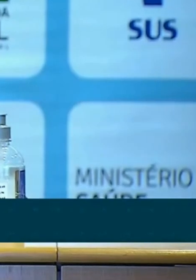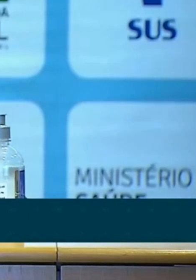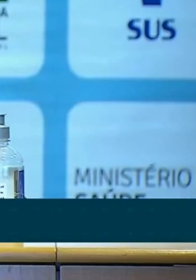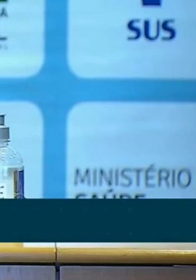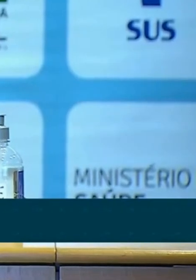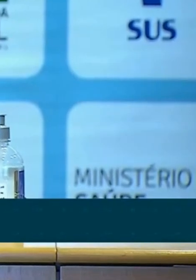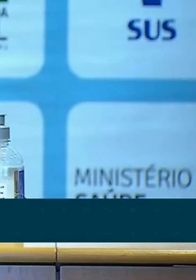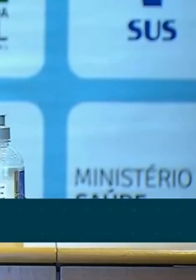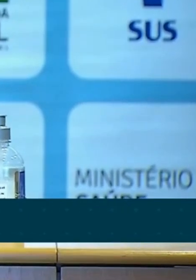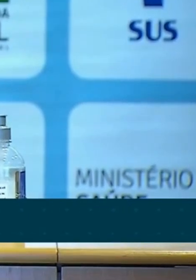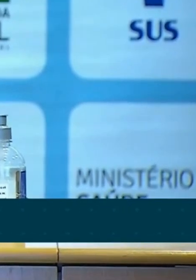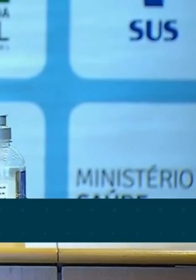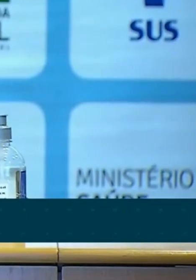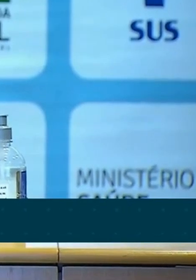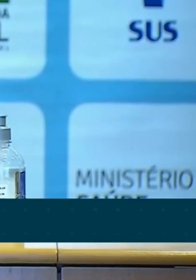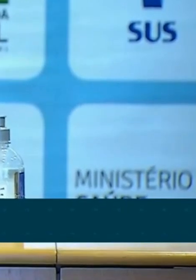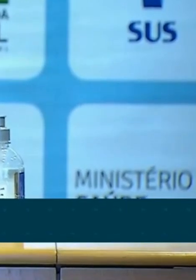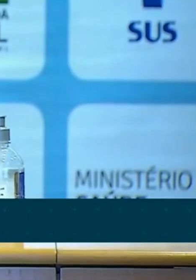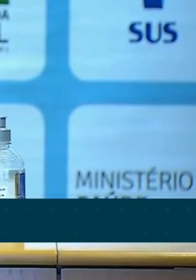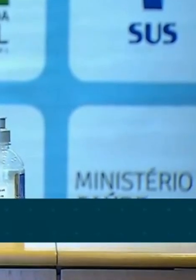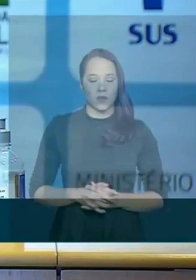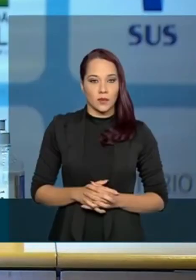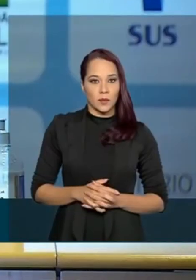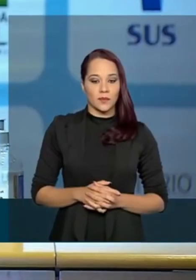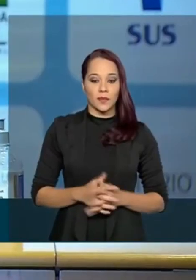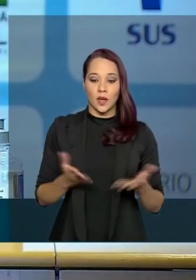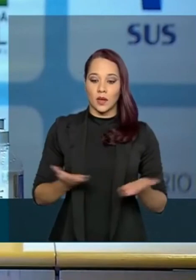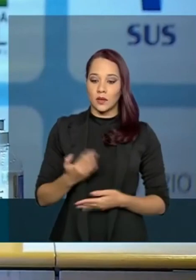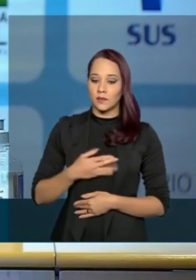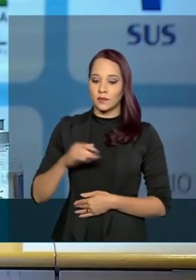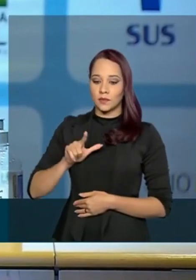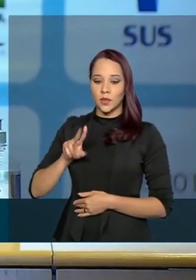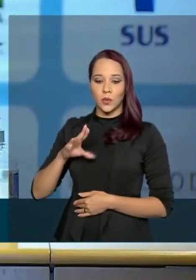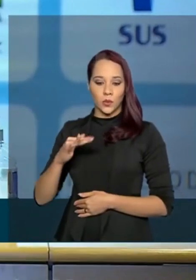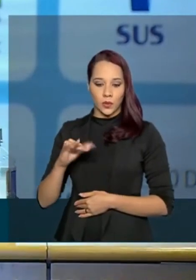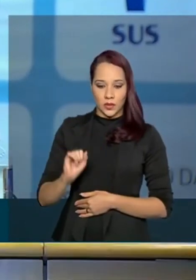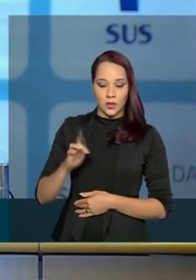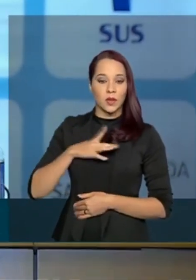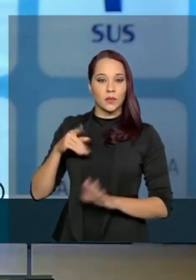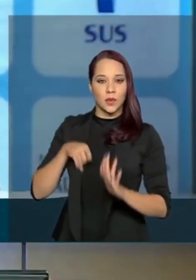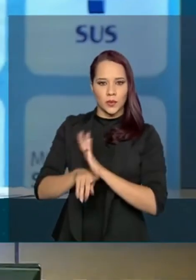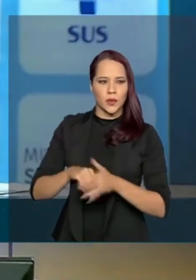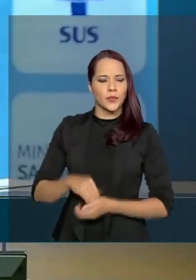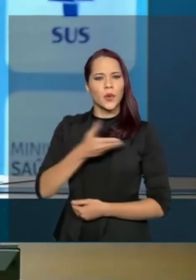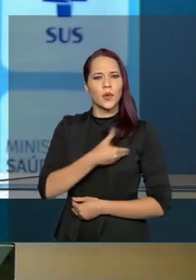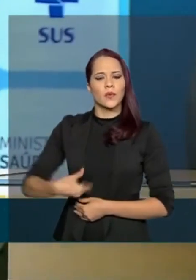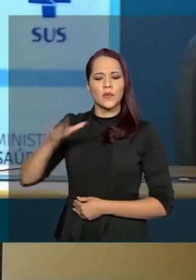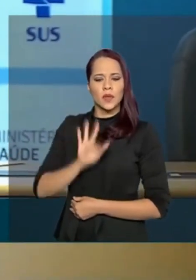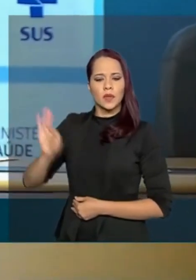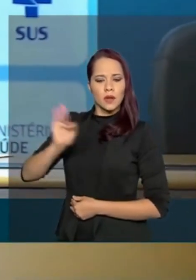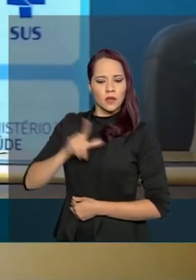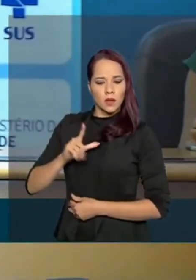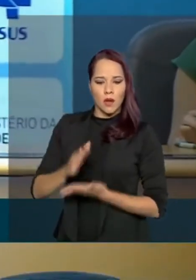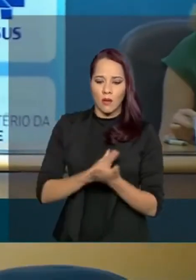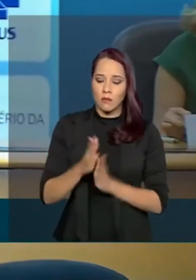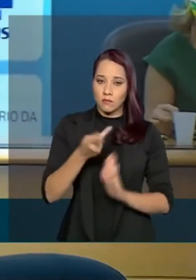Bom, nós vamos com o Lucas Negrisoli, do Tempo. Ele faz a seguinte pergunta: o governo federal tem algum